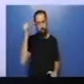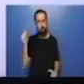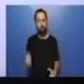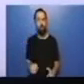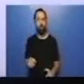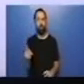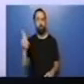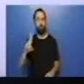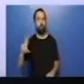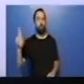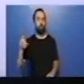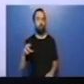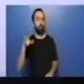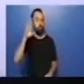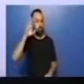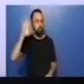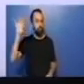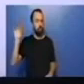Vamos ver o item B.